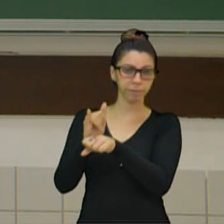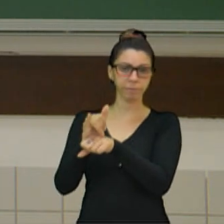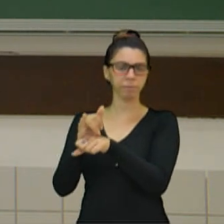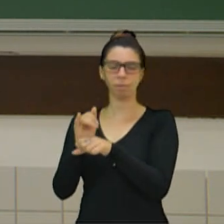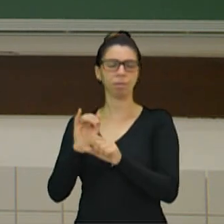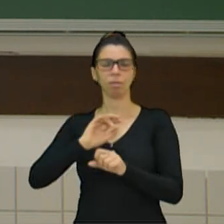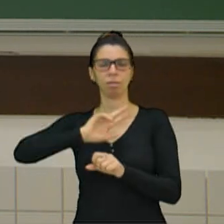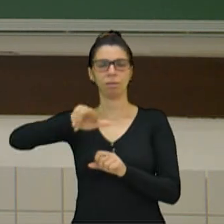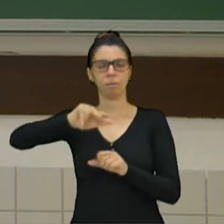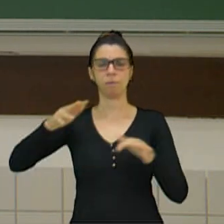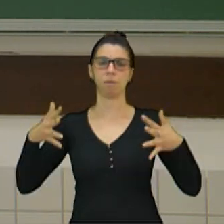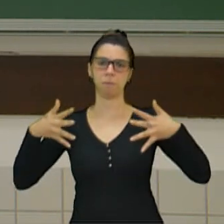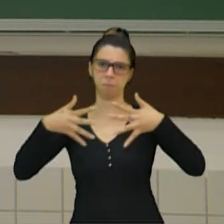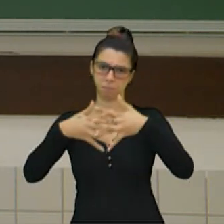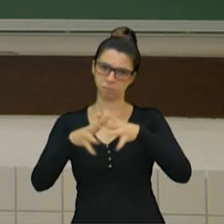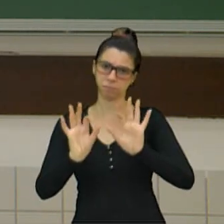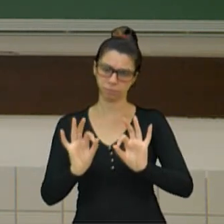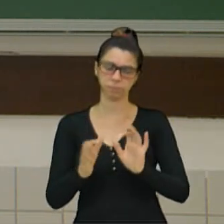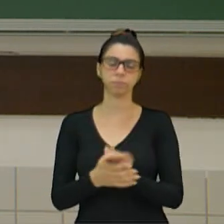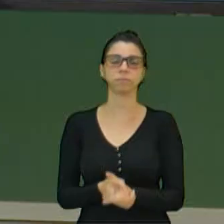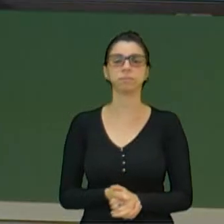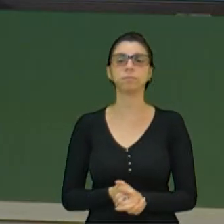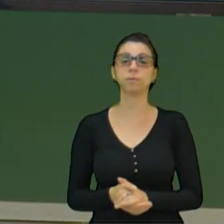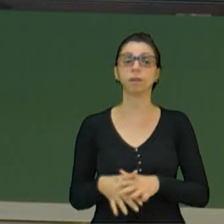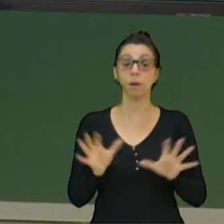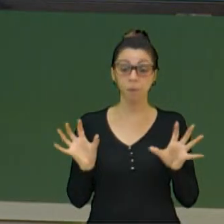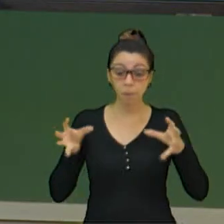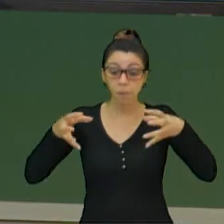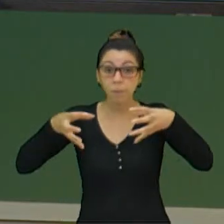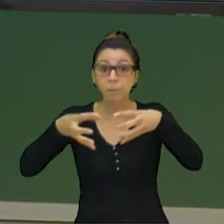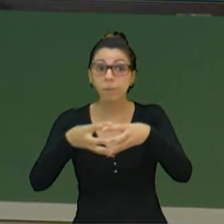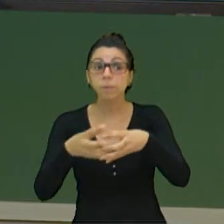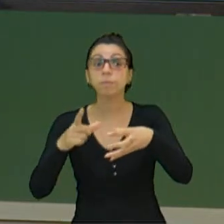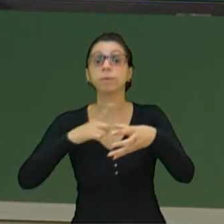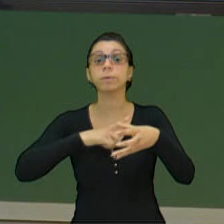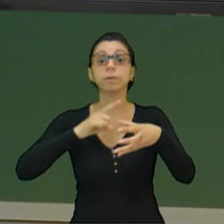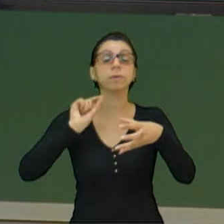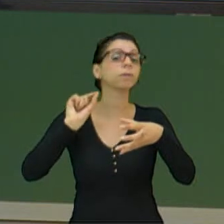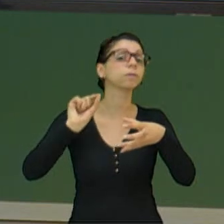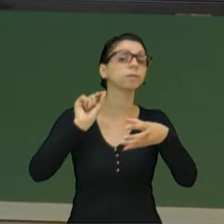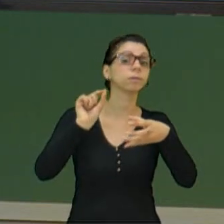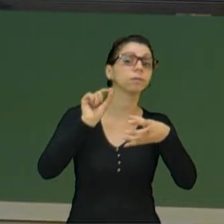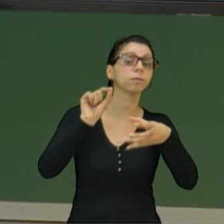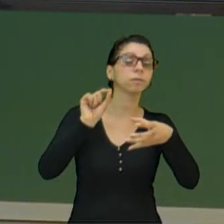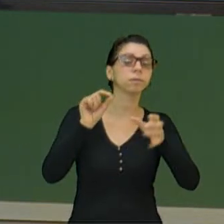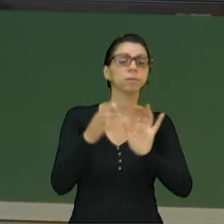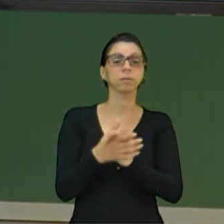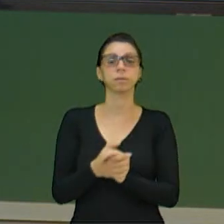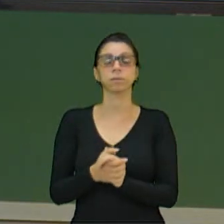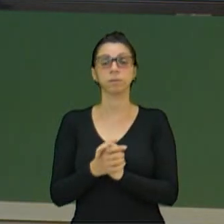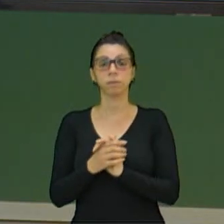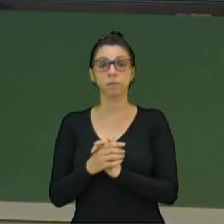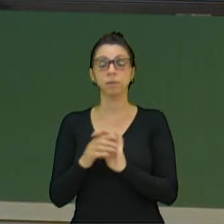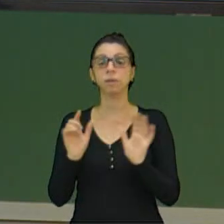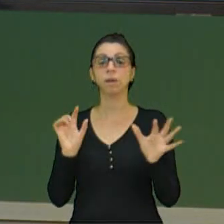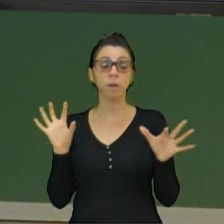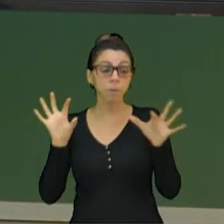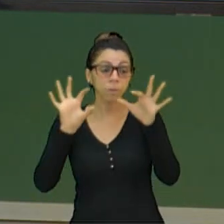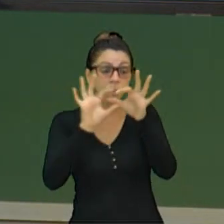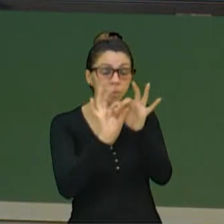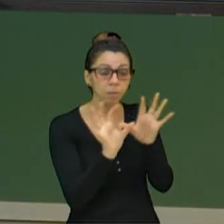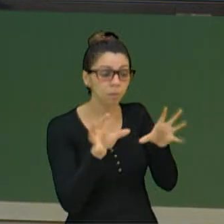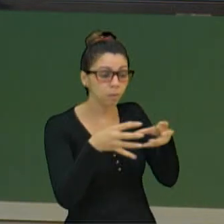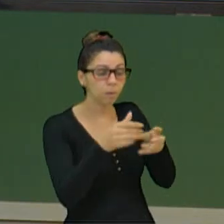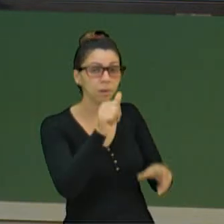tão complicado assim. Dentre os grupos que a gente tem aqui, qual deles que tem um parentesco com o grupo